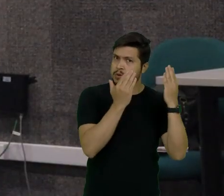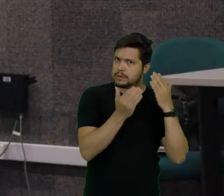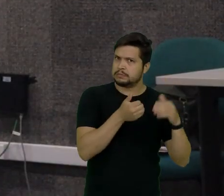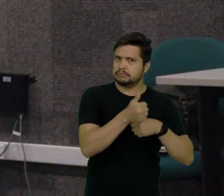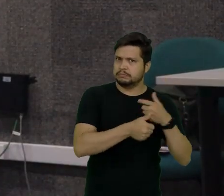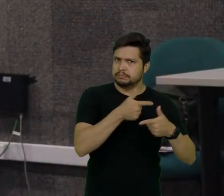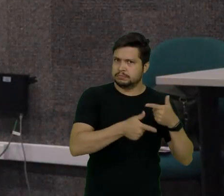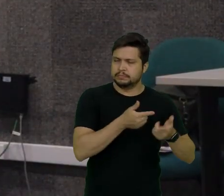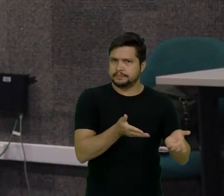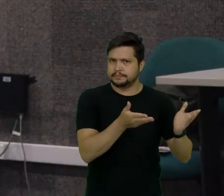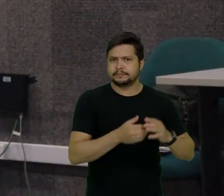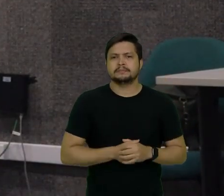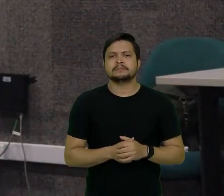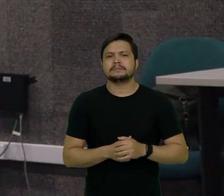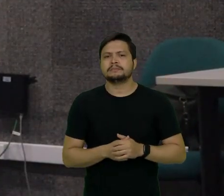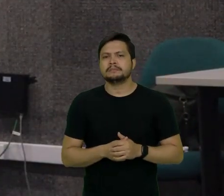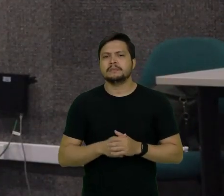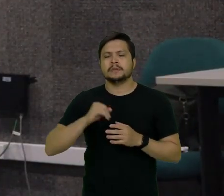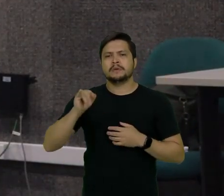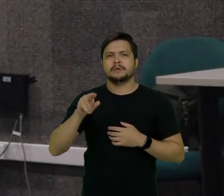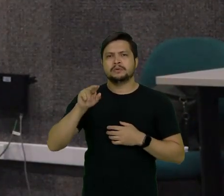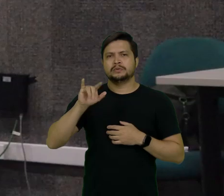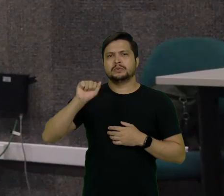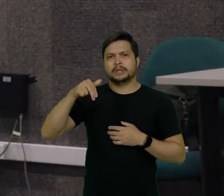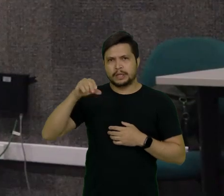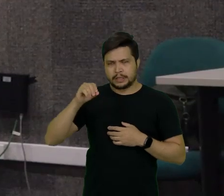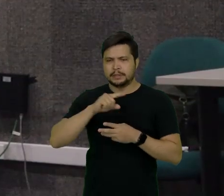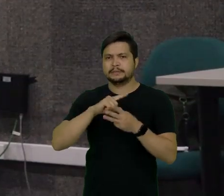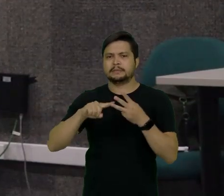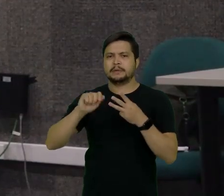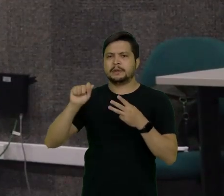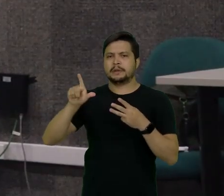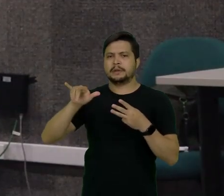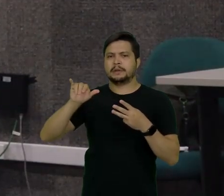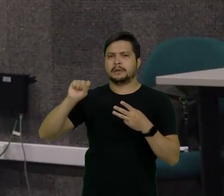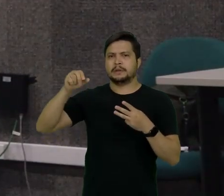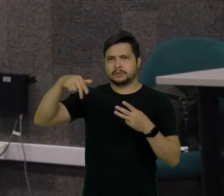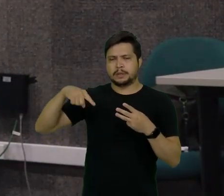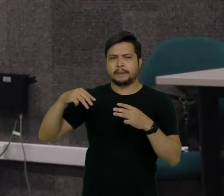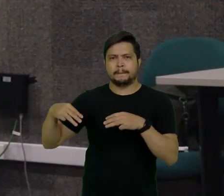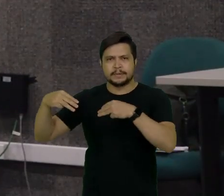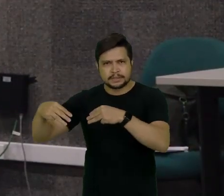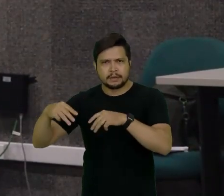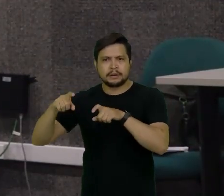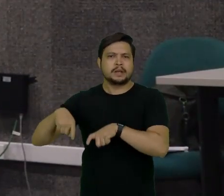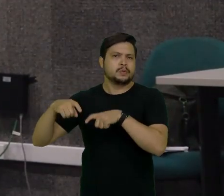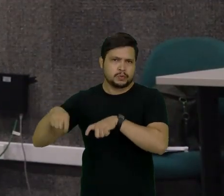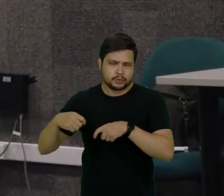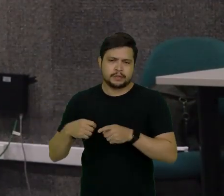Luciano aqui, que julga os nossos projetos no Banco do Nordeste. o Alisson é do Ministério da